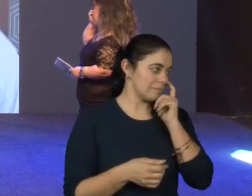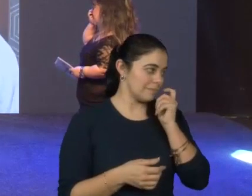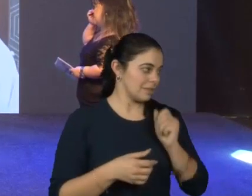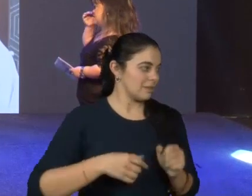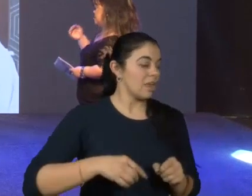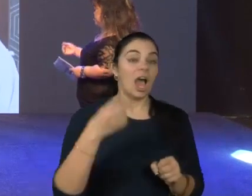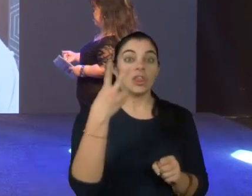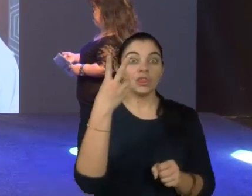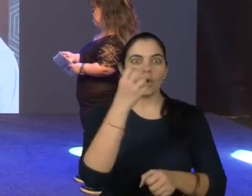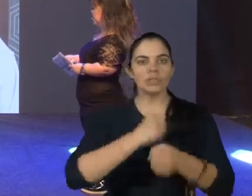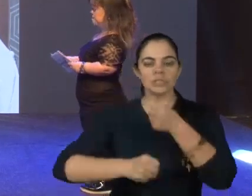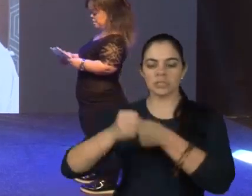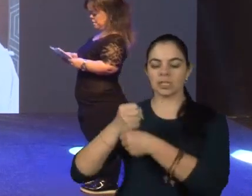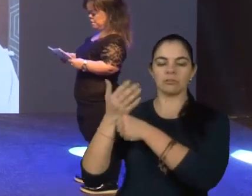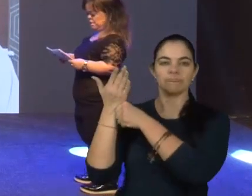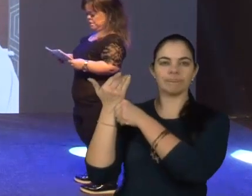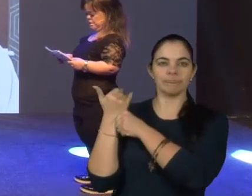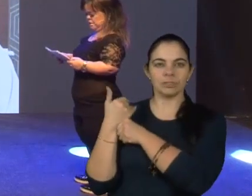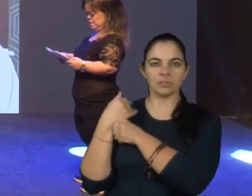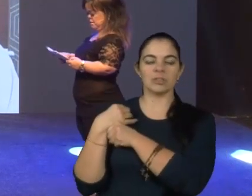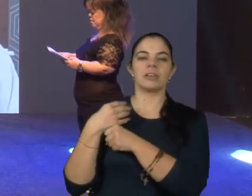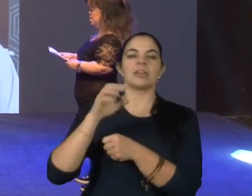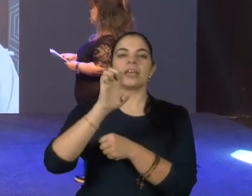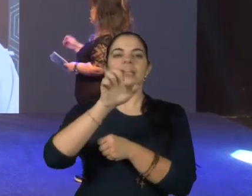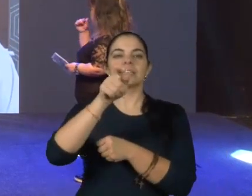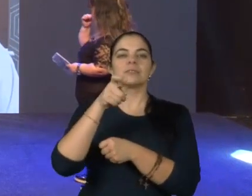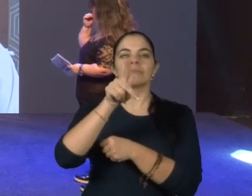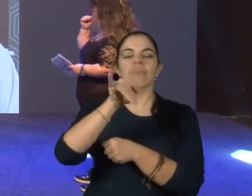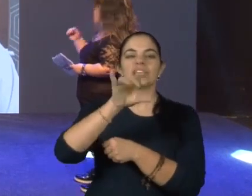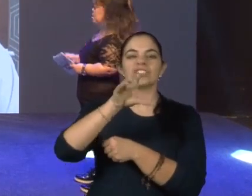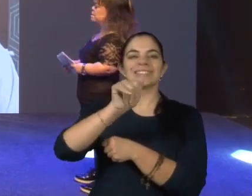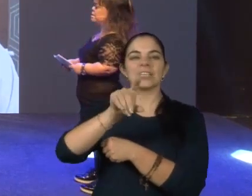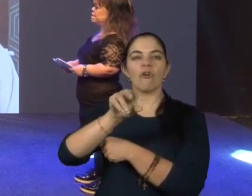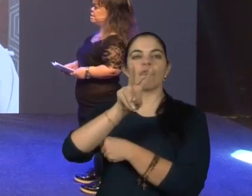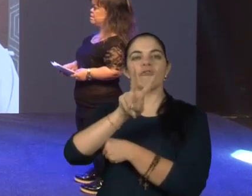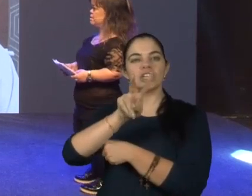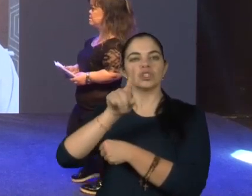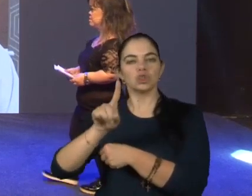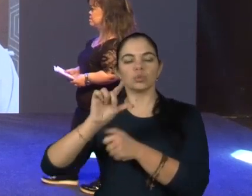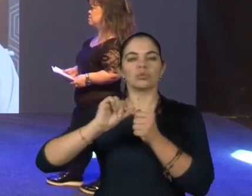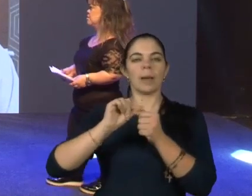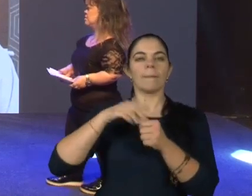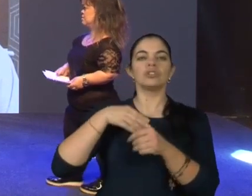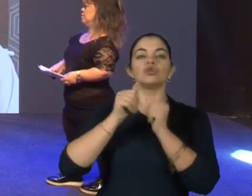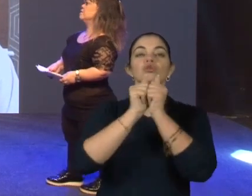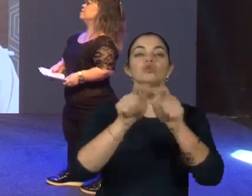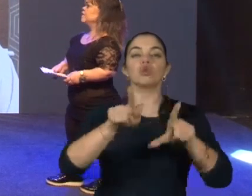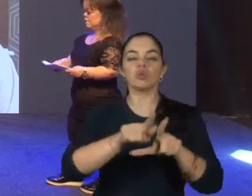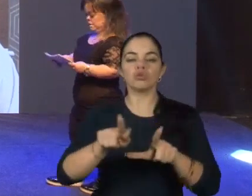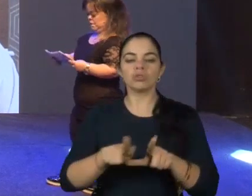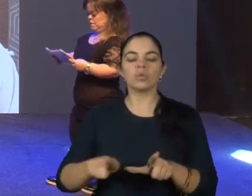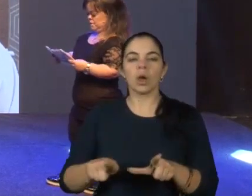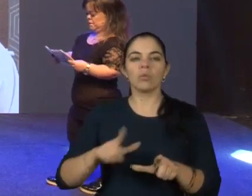Vini, há 2 anos atrás, você participou de um projeto chamado Expedição 21, onde você, assim como o João, e mais 16 jovens